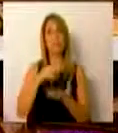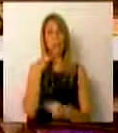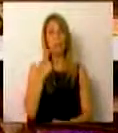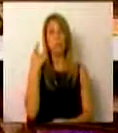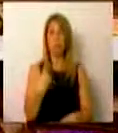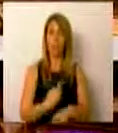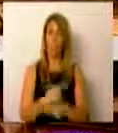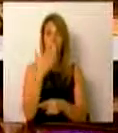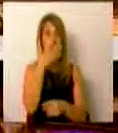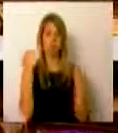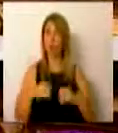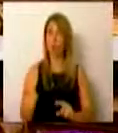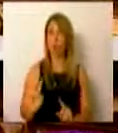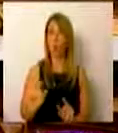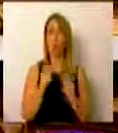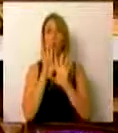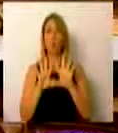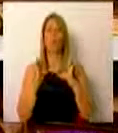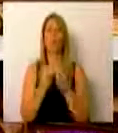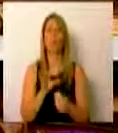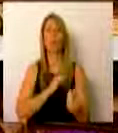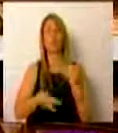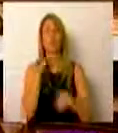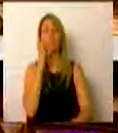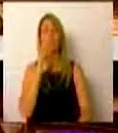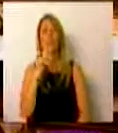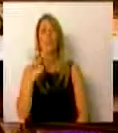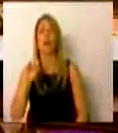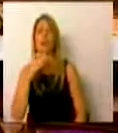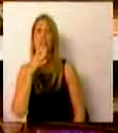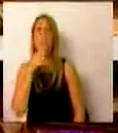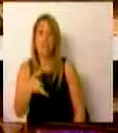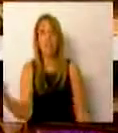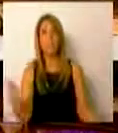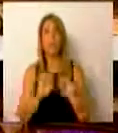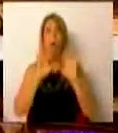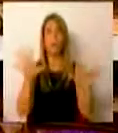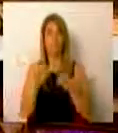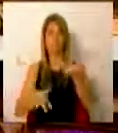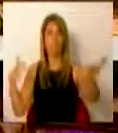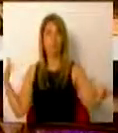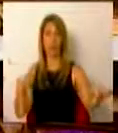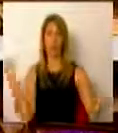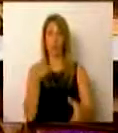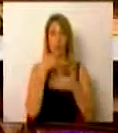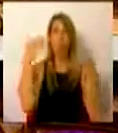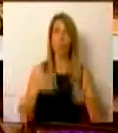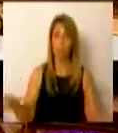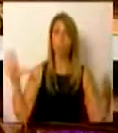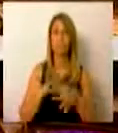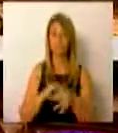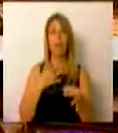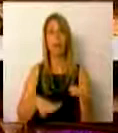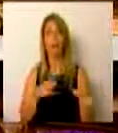que não acompanhe a totalidade das observações do deputado Marcos Guedes, mas estamos, obviamente, o Parlamento todo irmanado no sentido de que esta lei